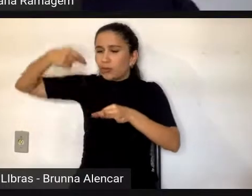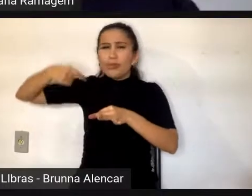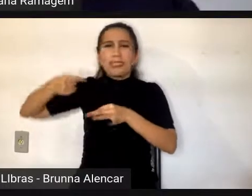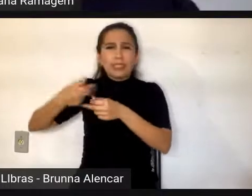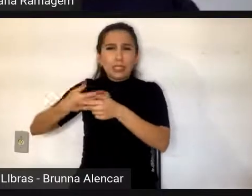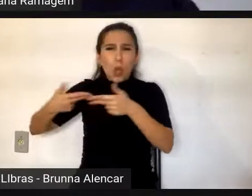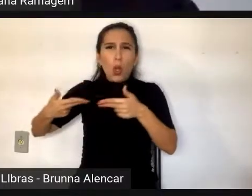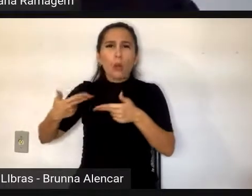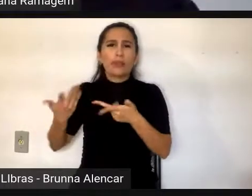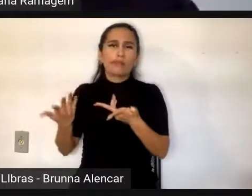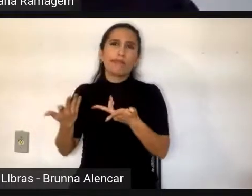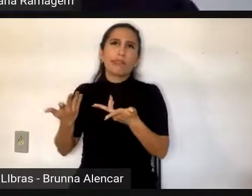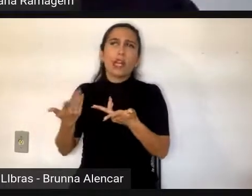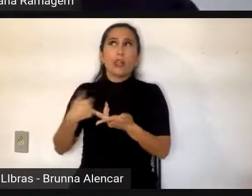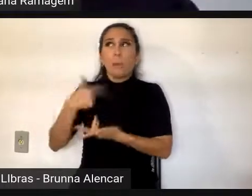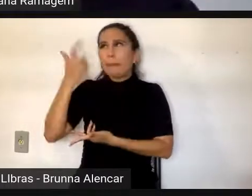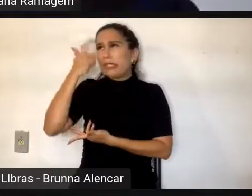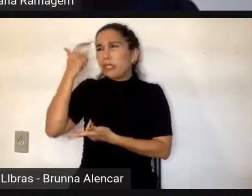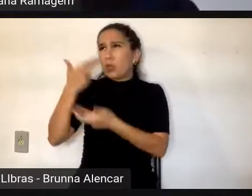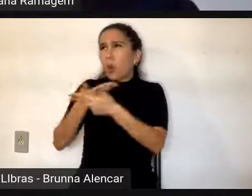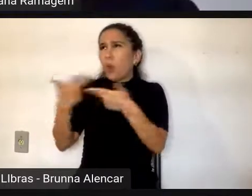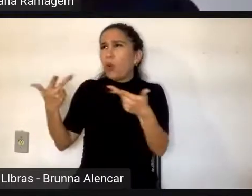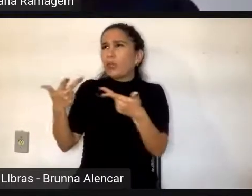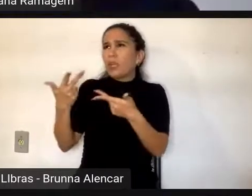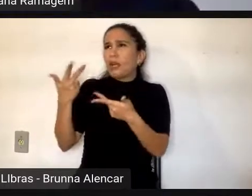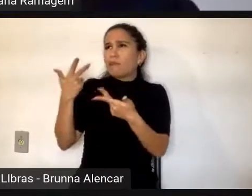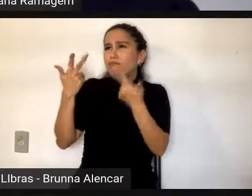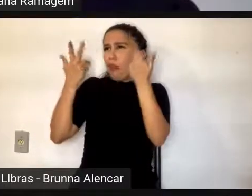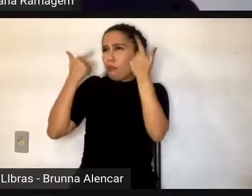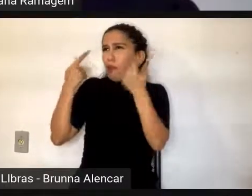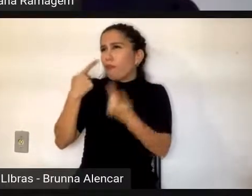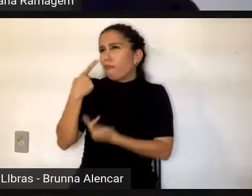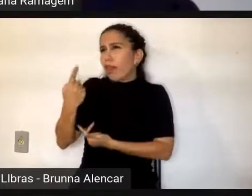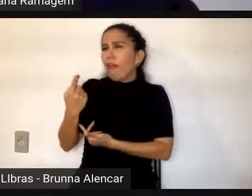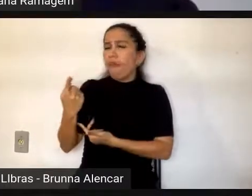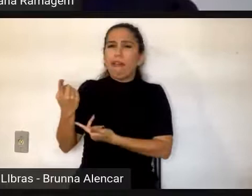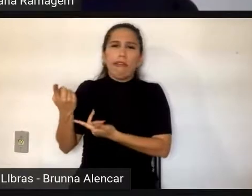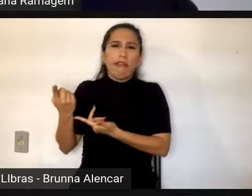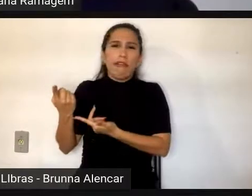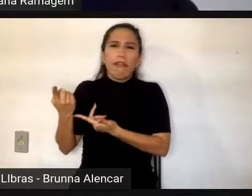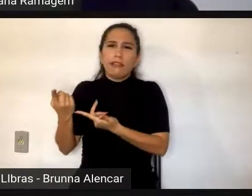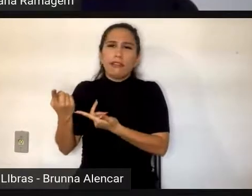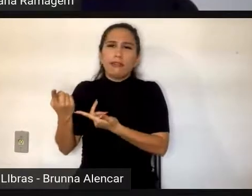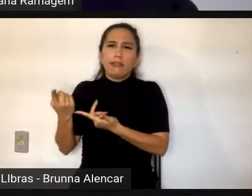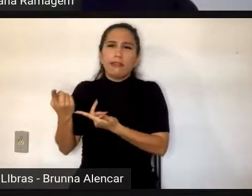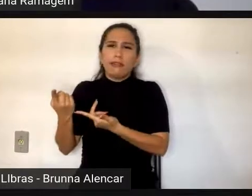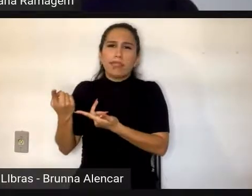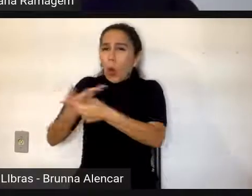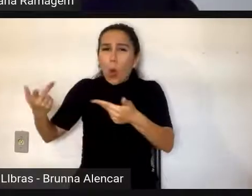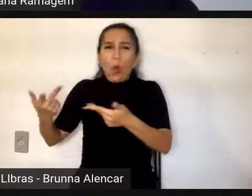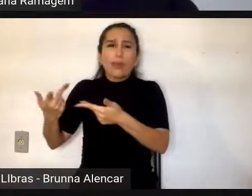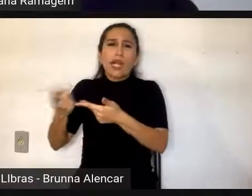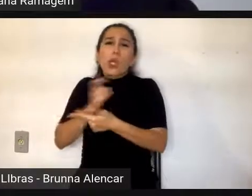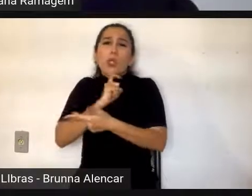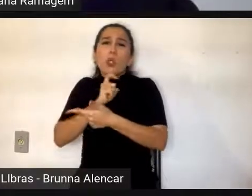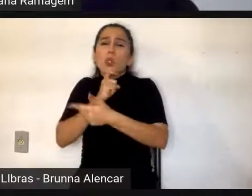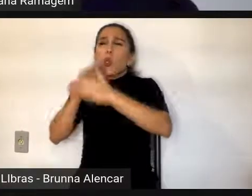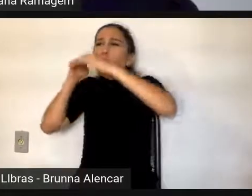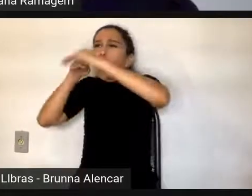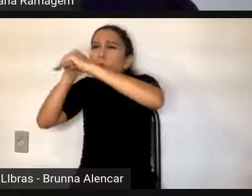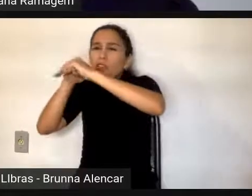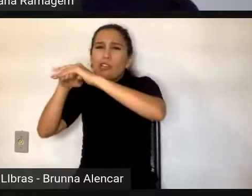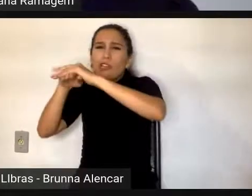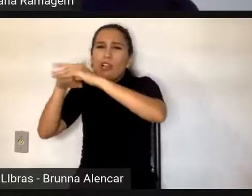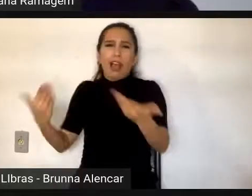pensando aqui nos mais comuns do dia a dia, produtos congelados, carnes processadas, né, presunto, peito de peru,